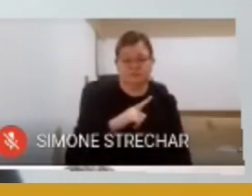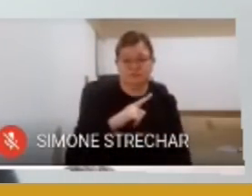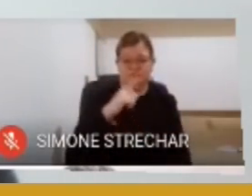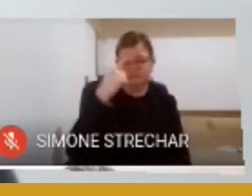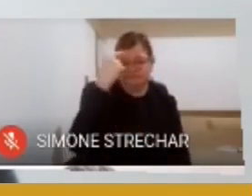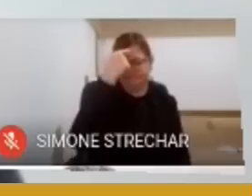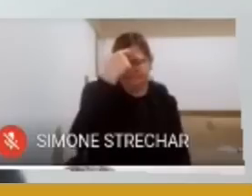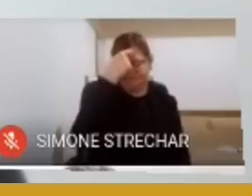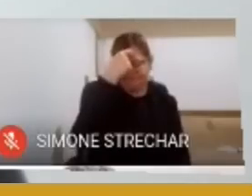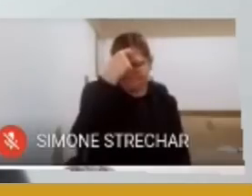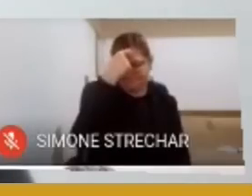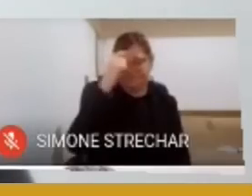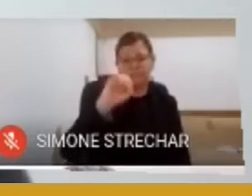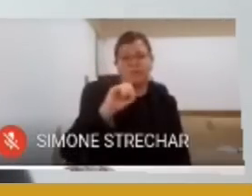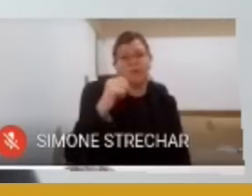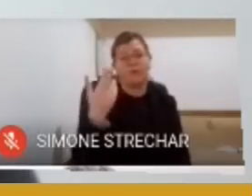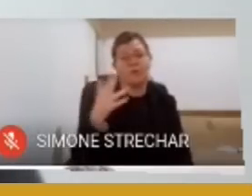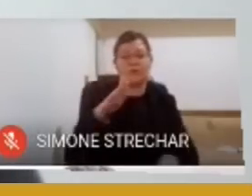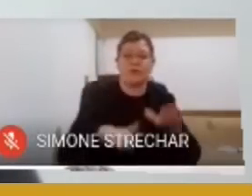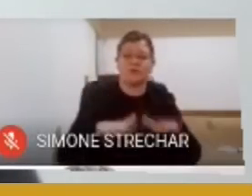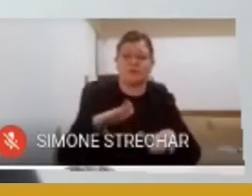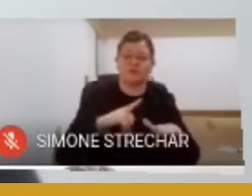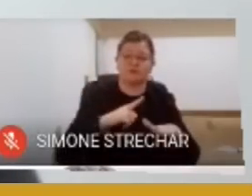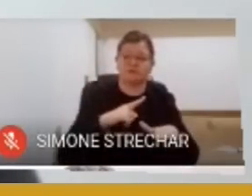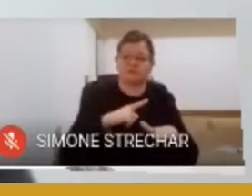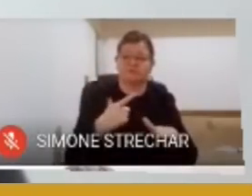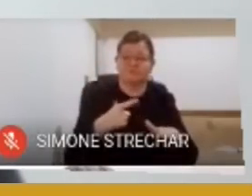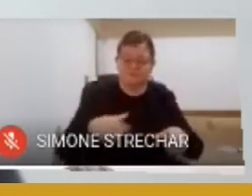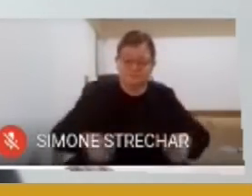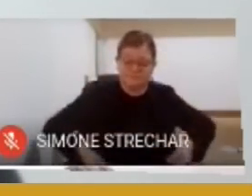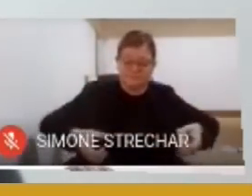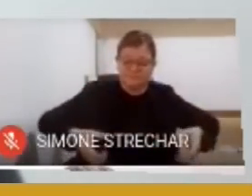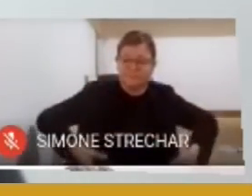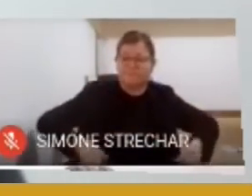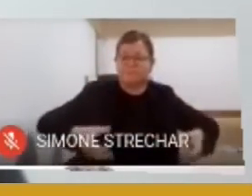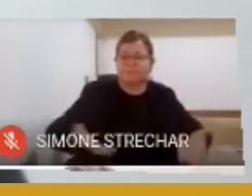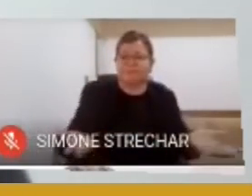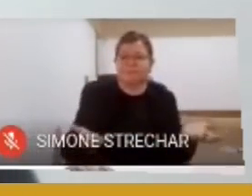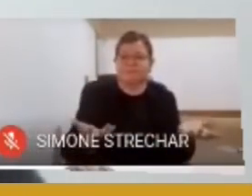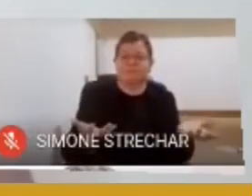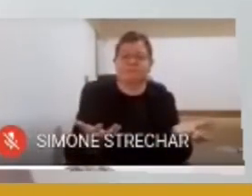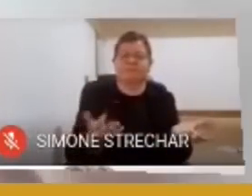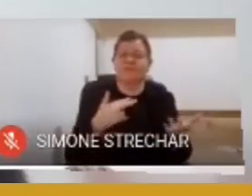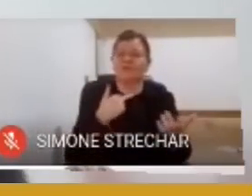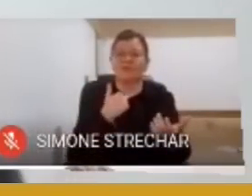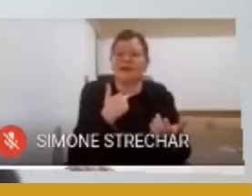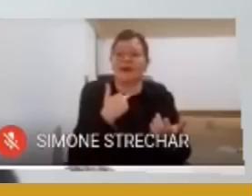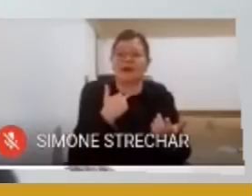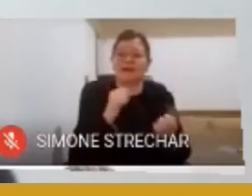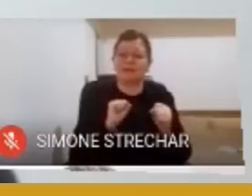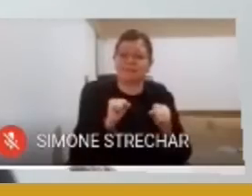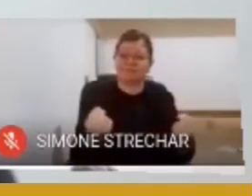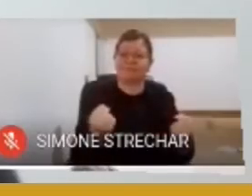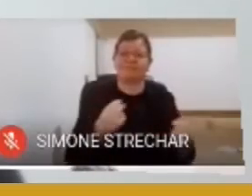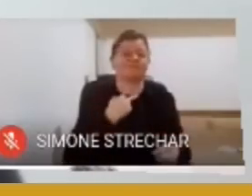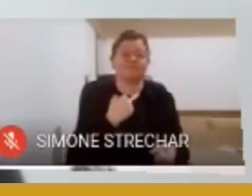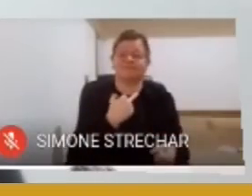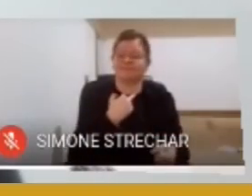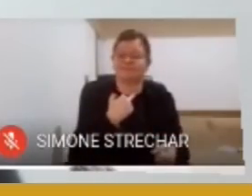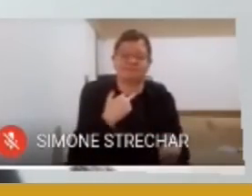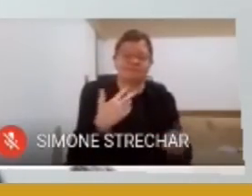sexual. Então, nós que trabalhamos em escolas, e nós temos uma diversidade infinita